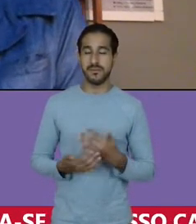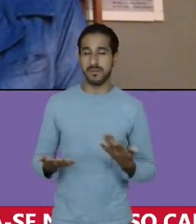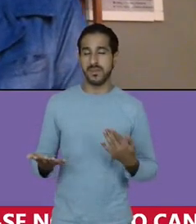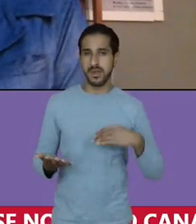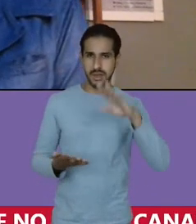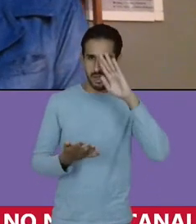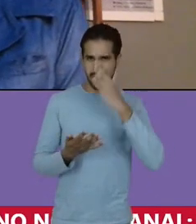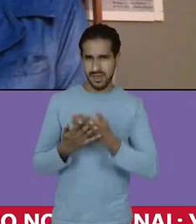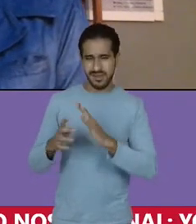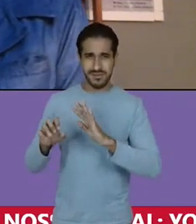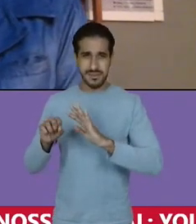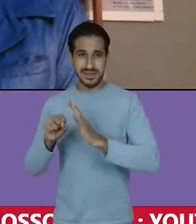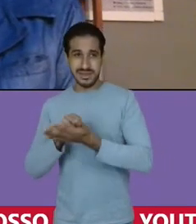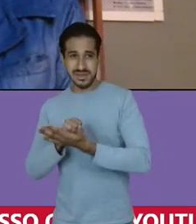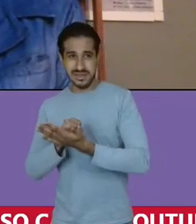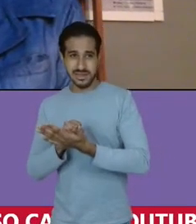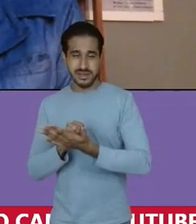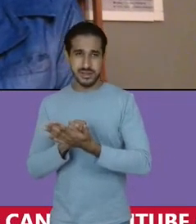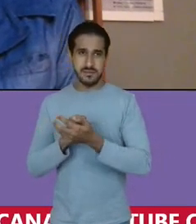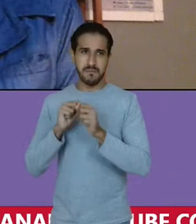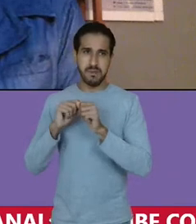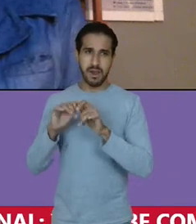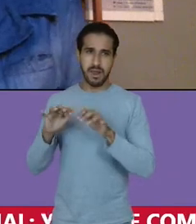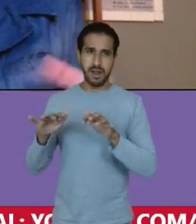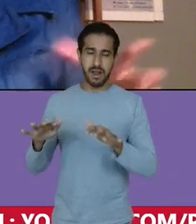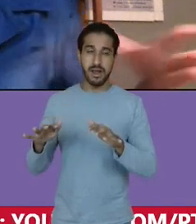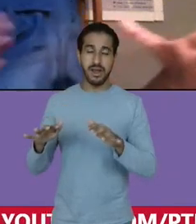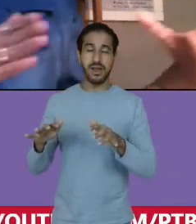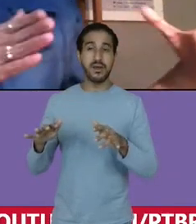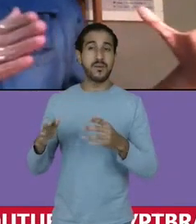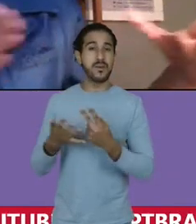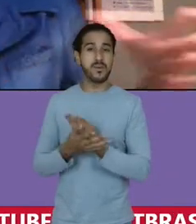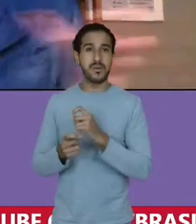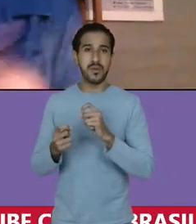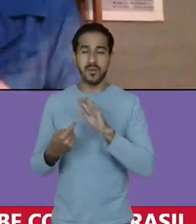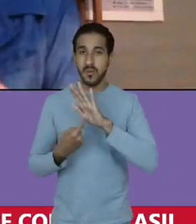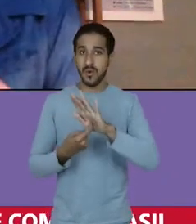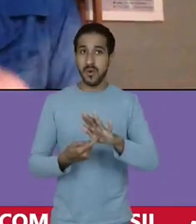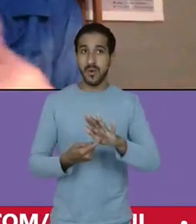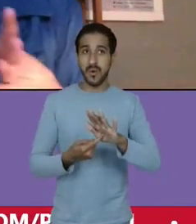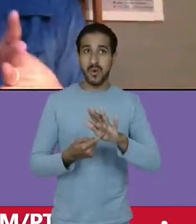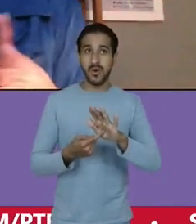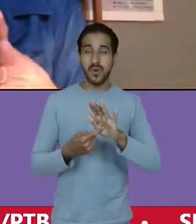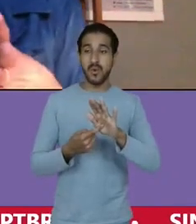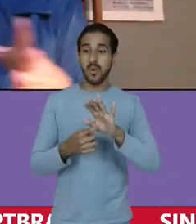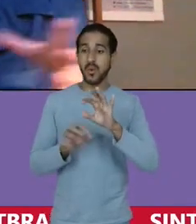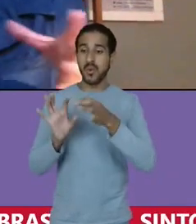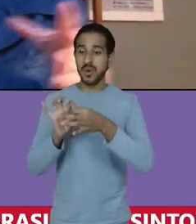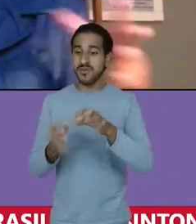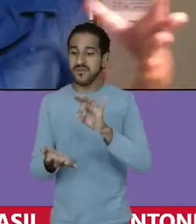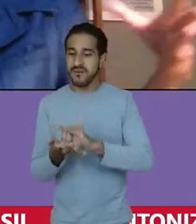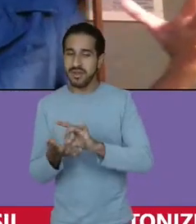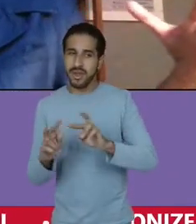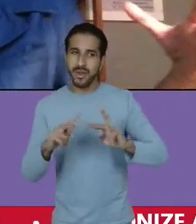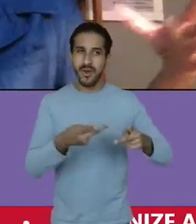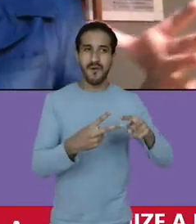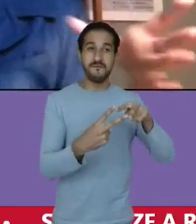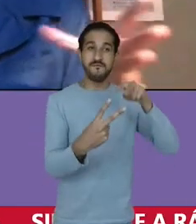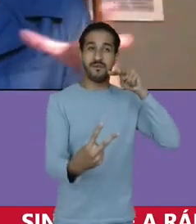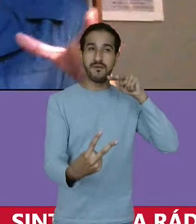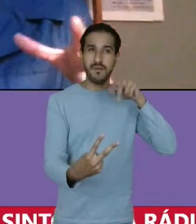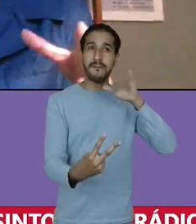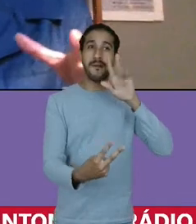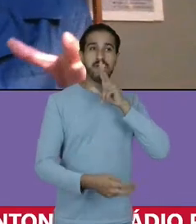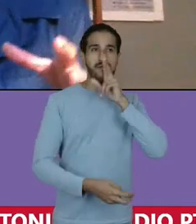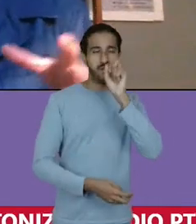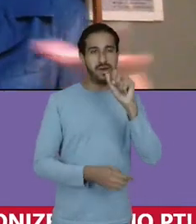Acho que a pandemia, né, jogou o real para o virtual, né? O virtual ganhou um tamanho